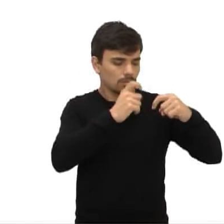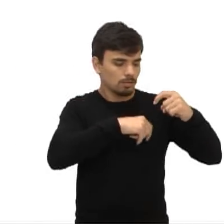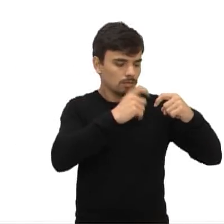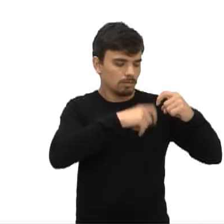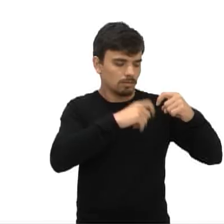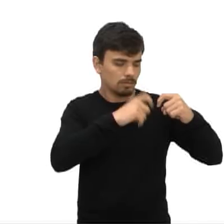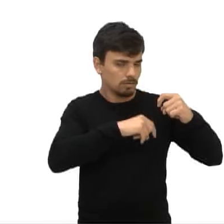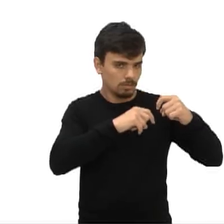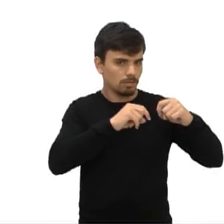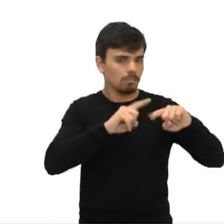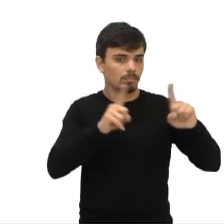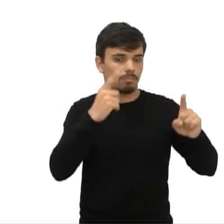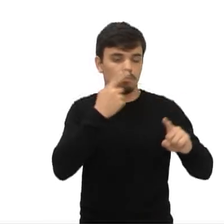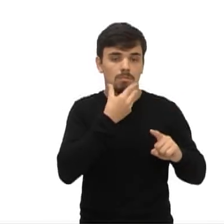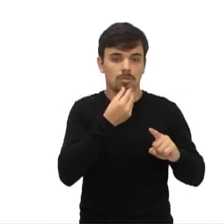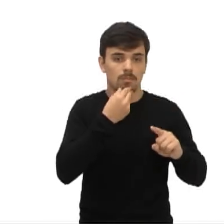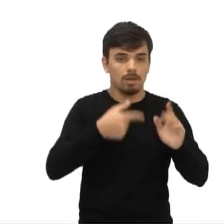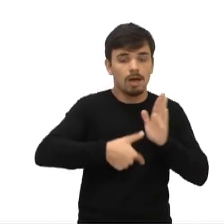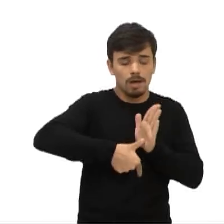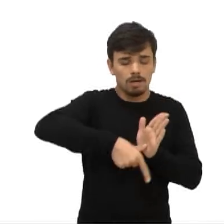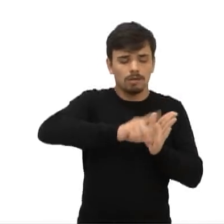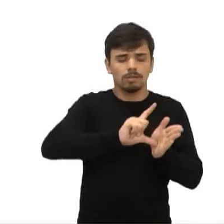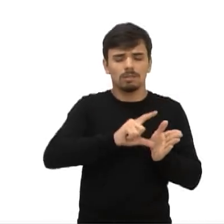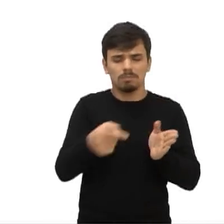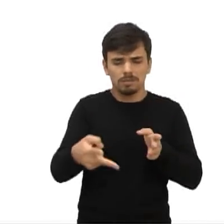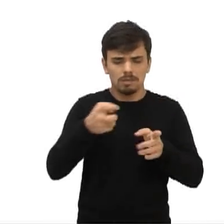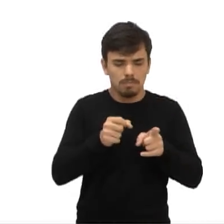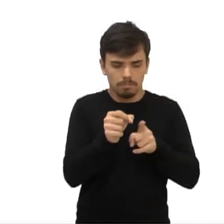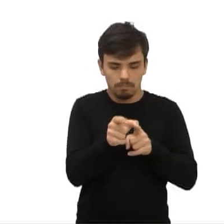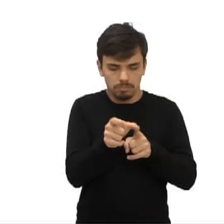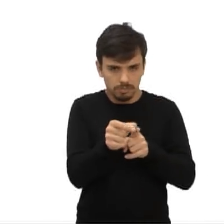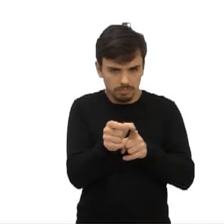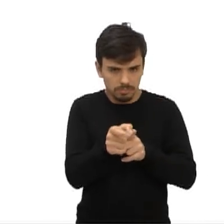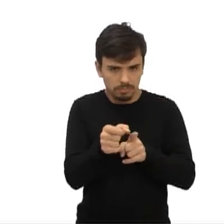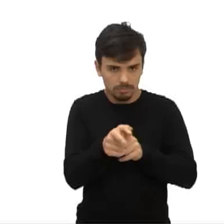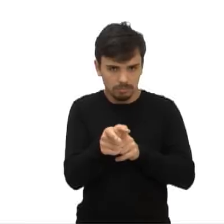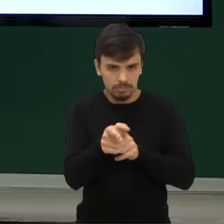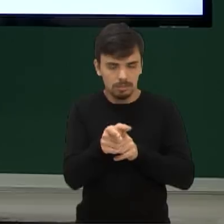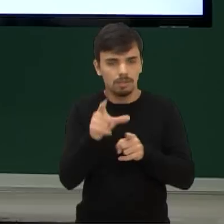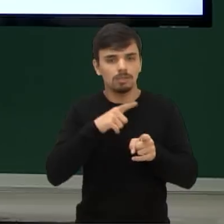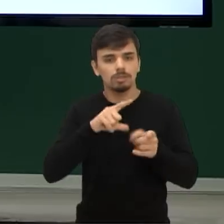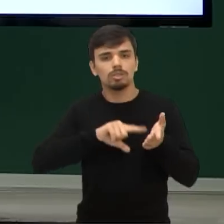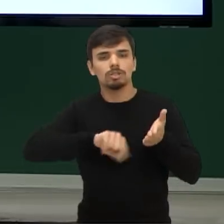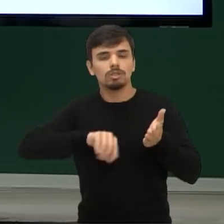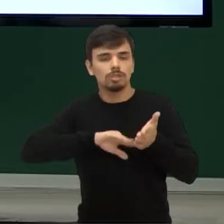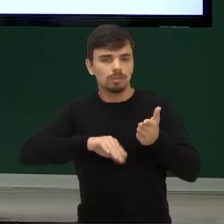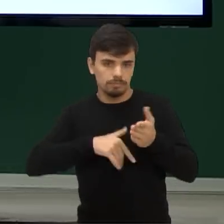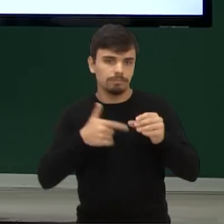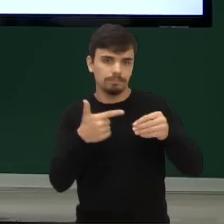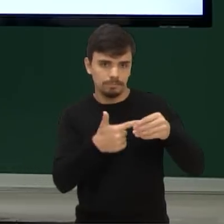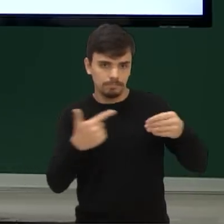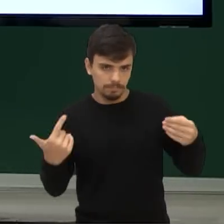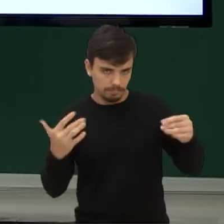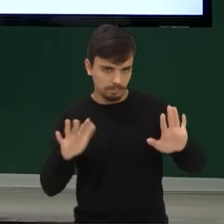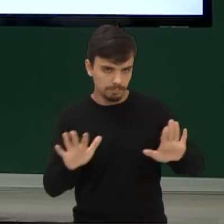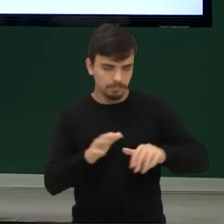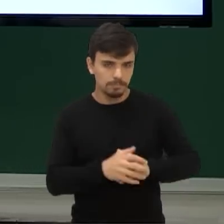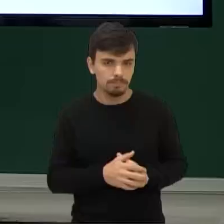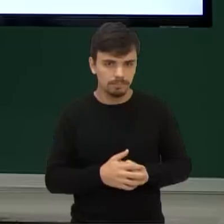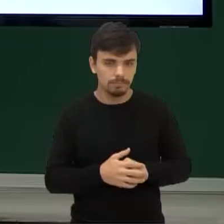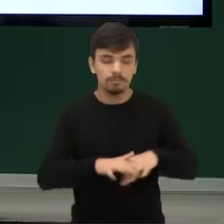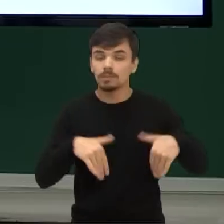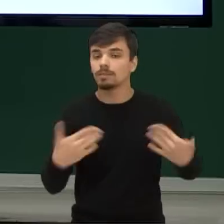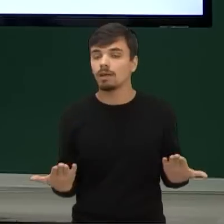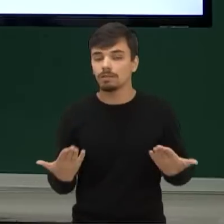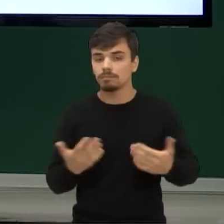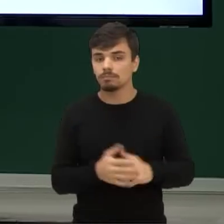antes de ejacular, quando ele percebe que ele vai ejacular, ele retira o pênis da vagina da mulher. E